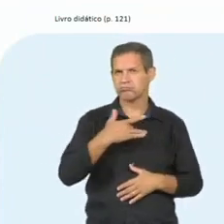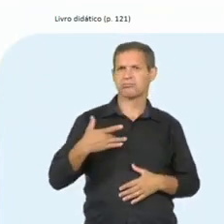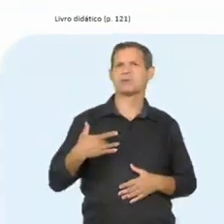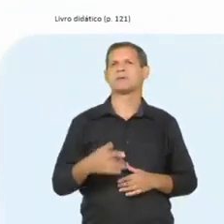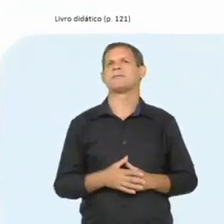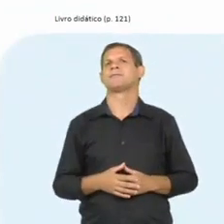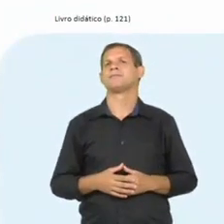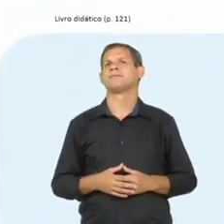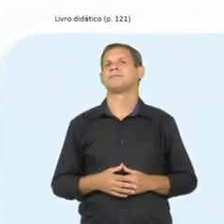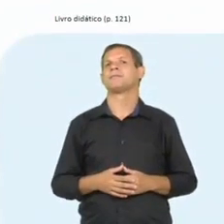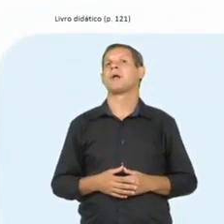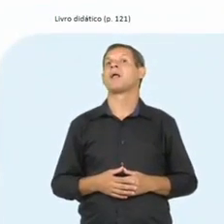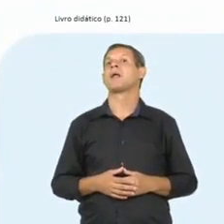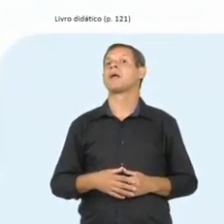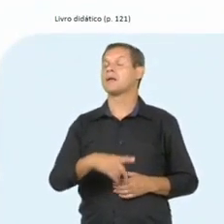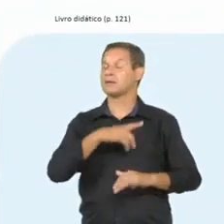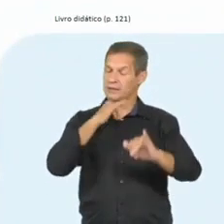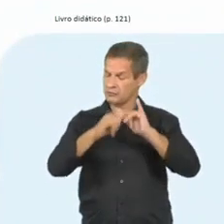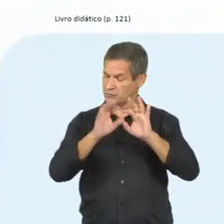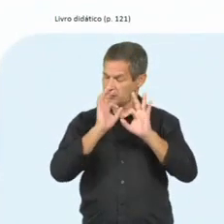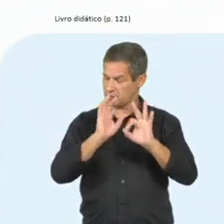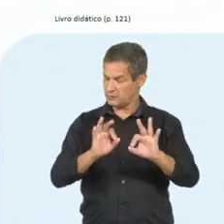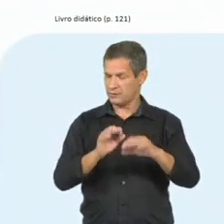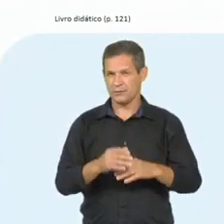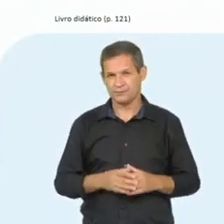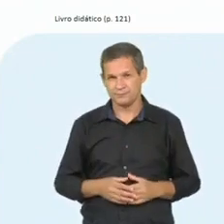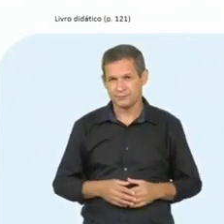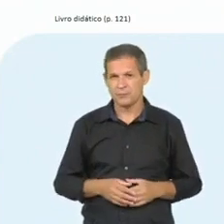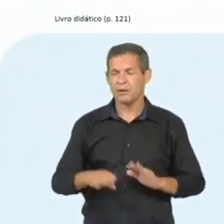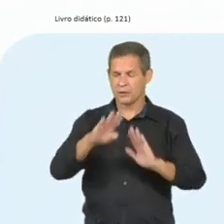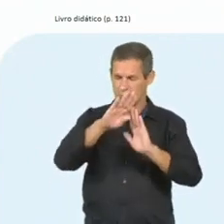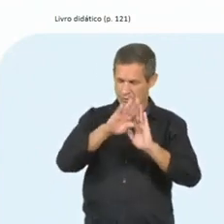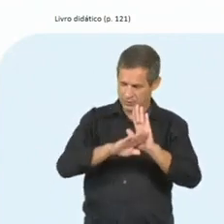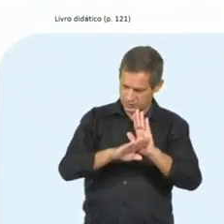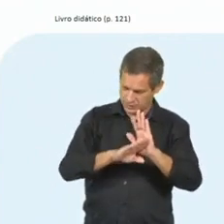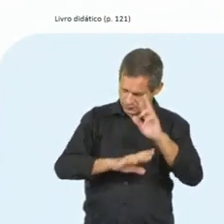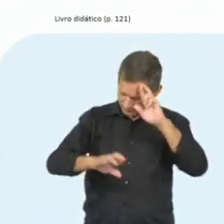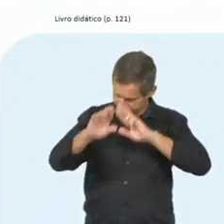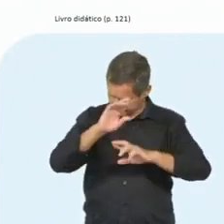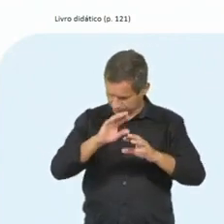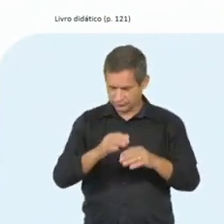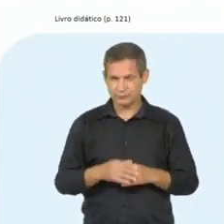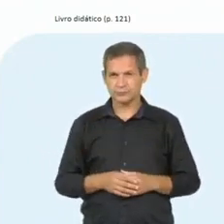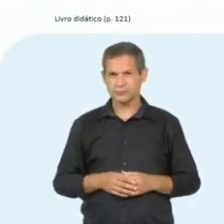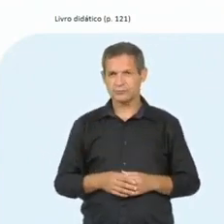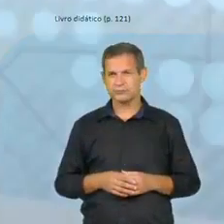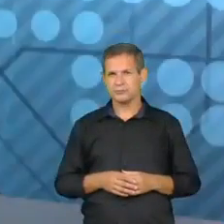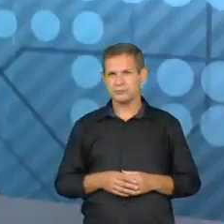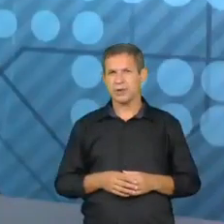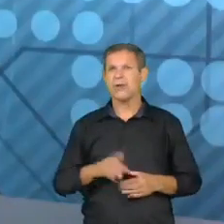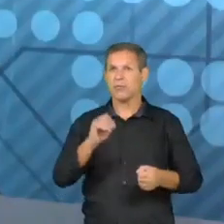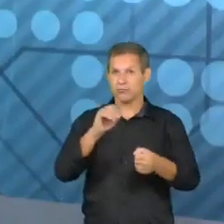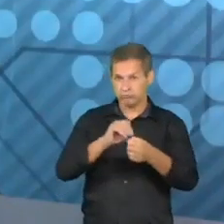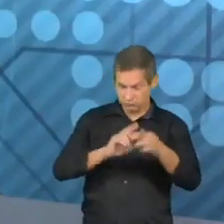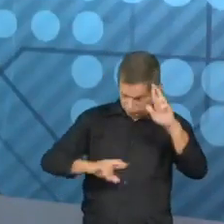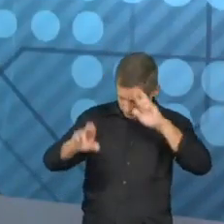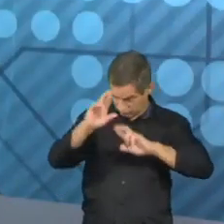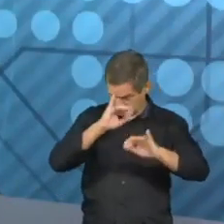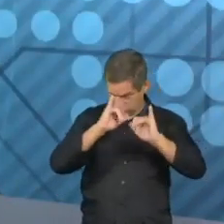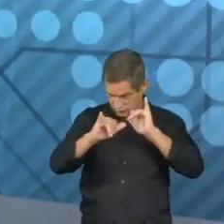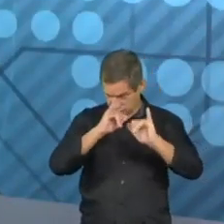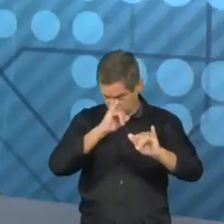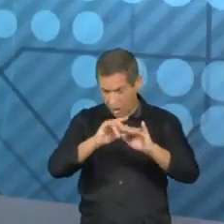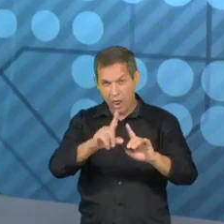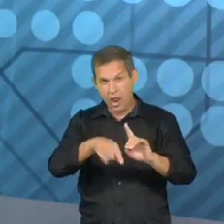saúde peguem essas informações, processem essas informações, vão fazer a análise,